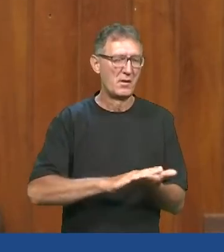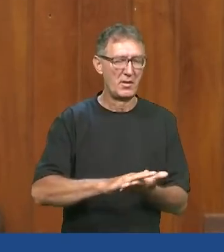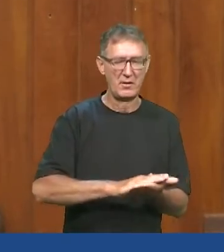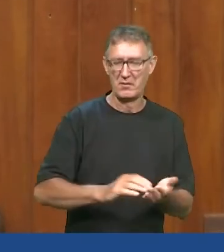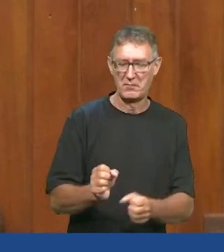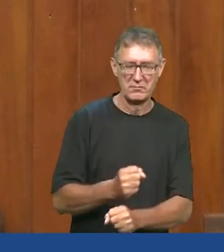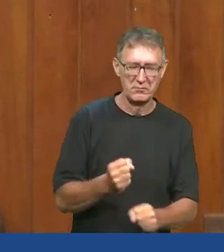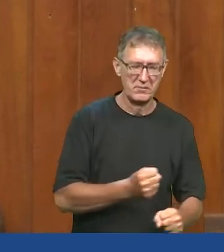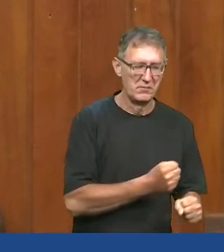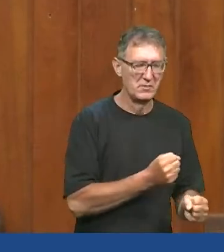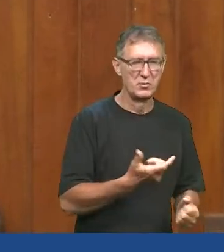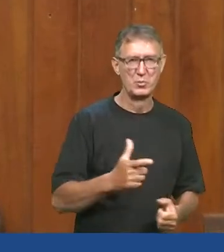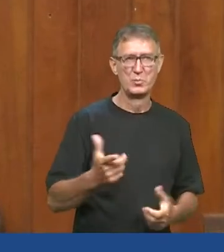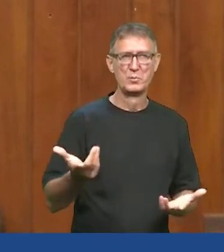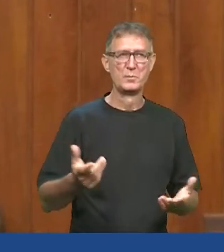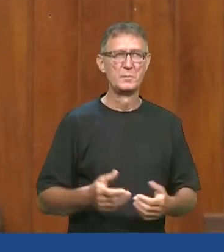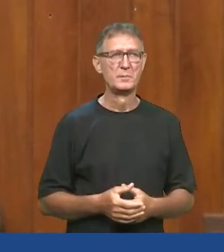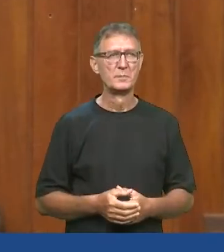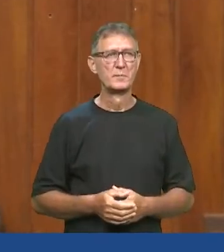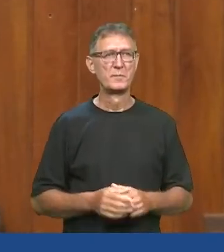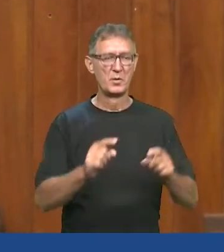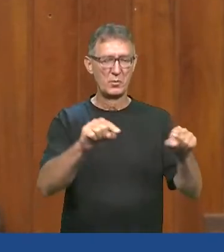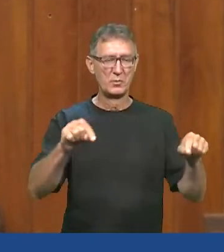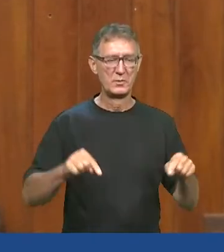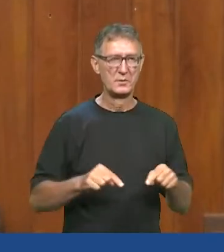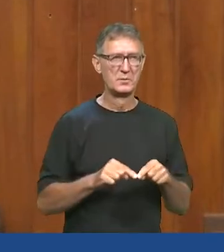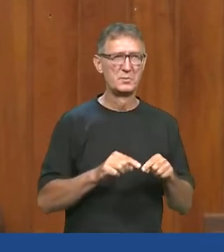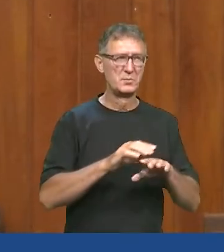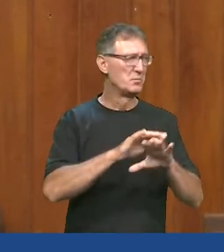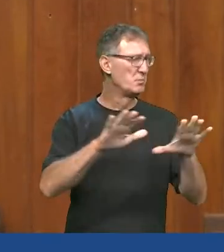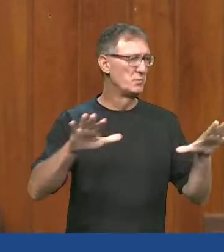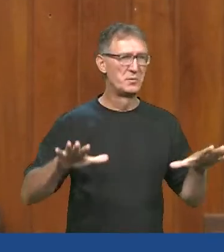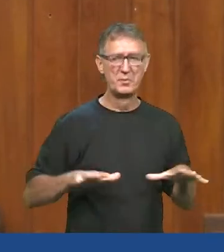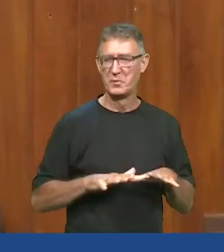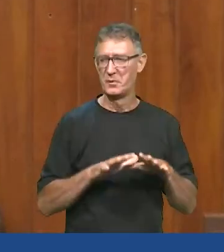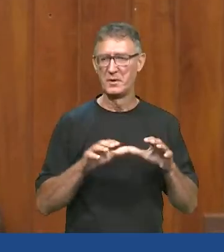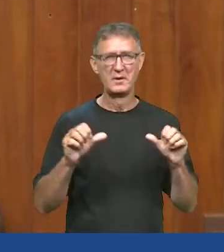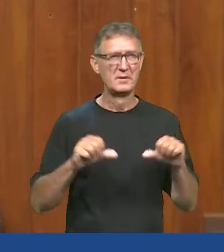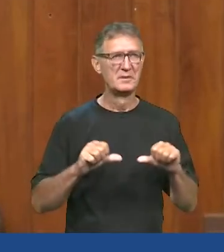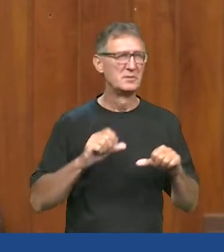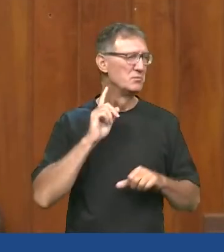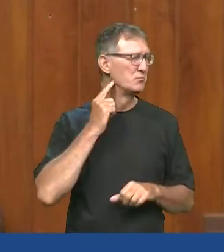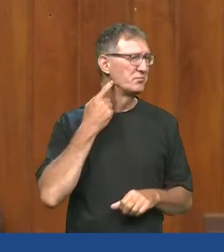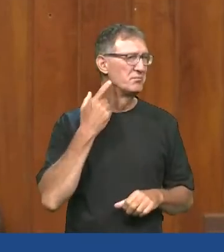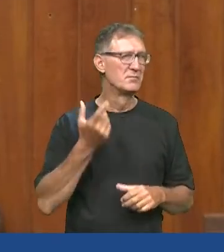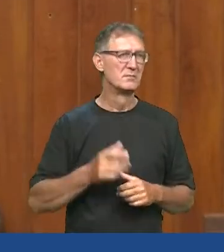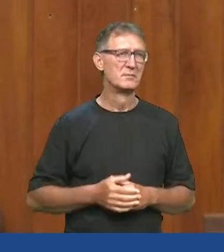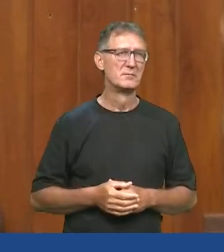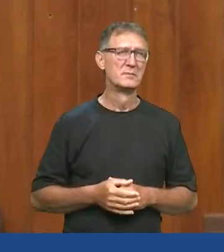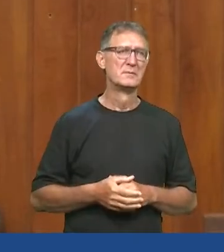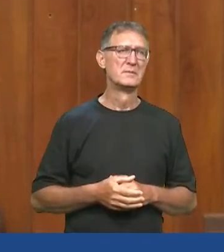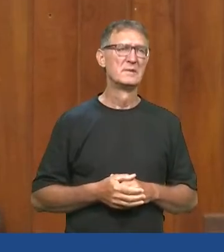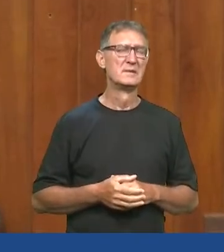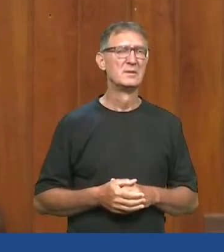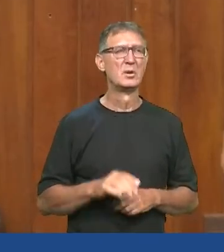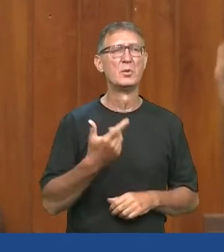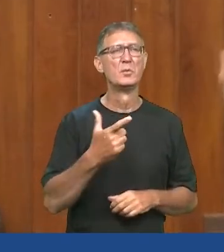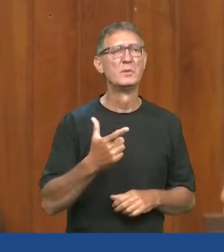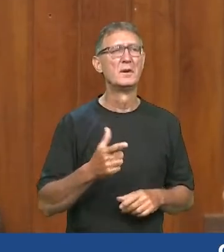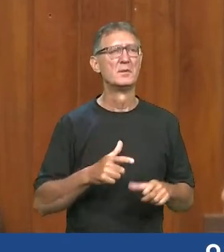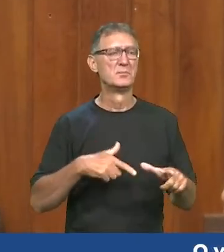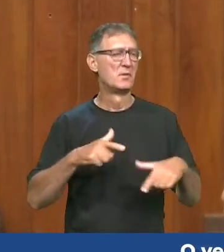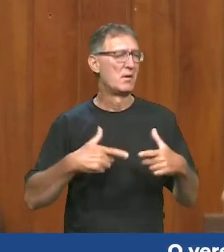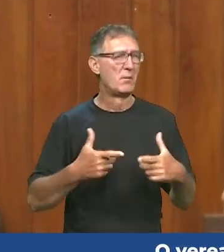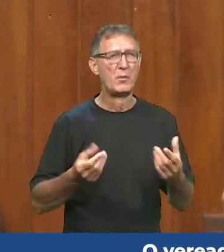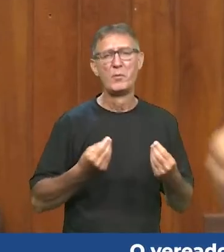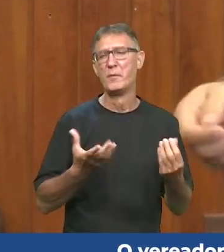Então, o ambiente de trabalho totalmente insalubre. E ainda não tem o seu